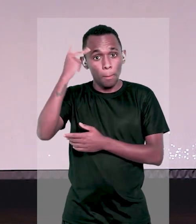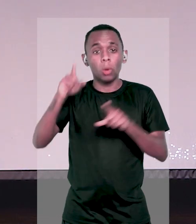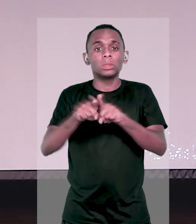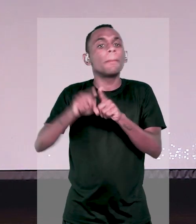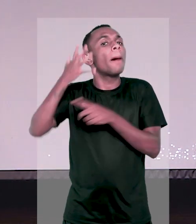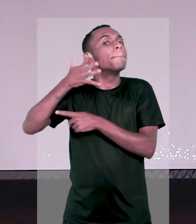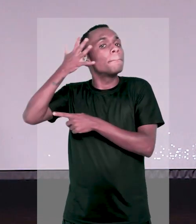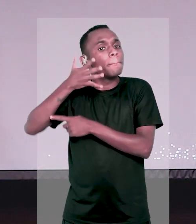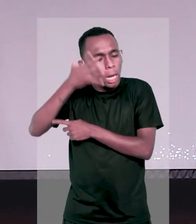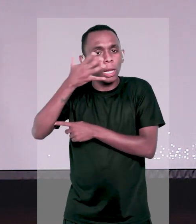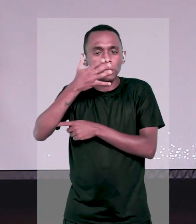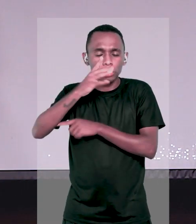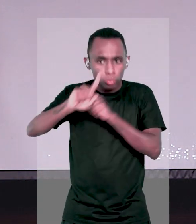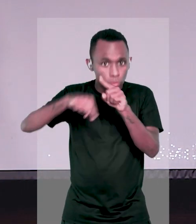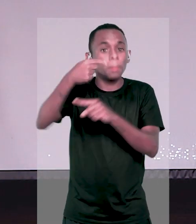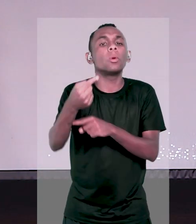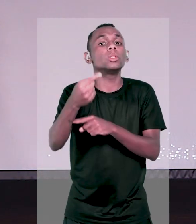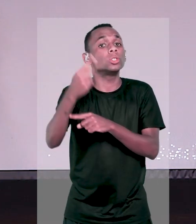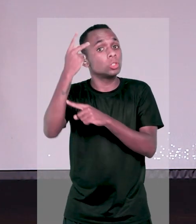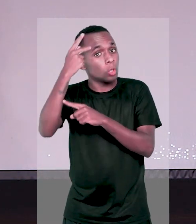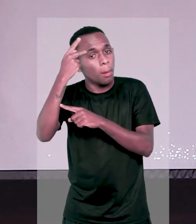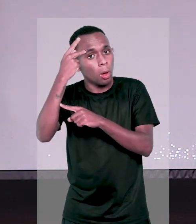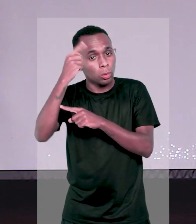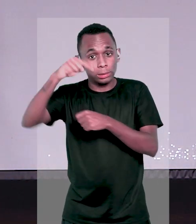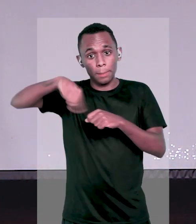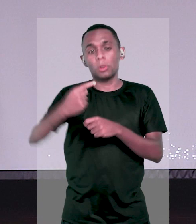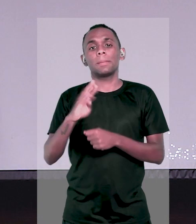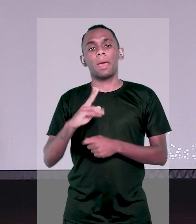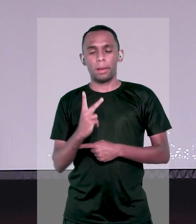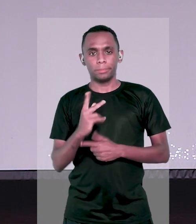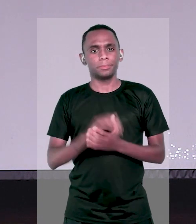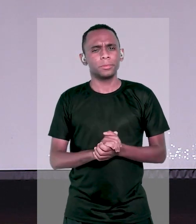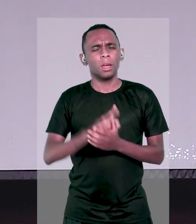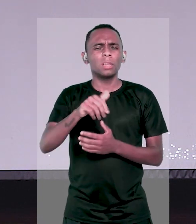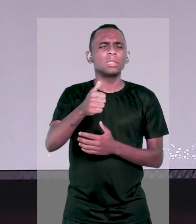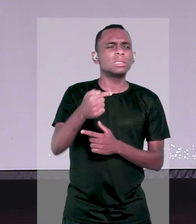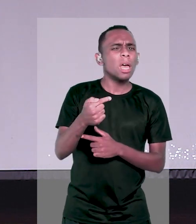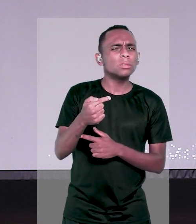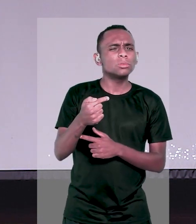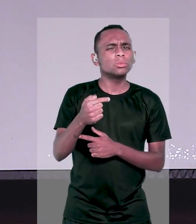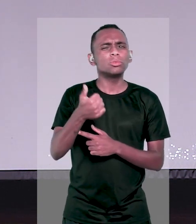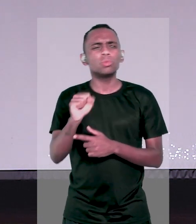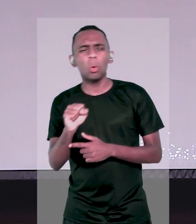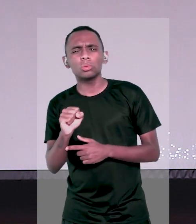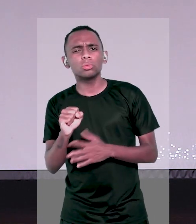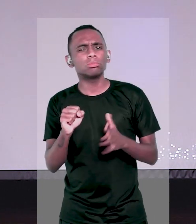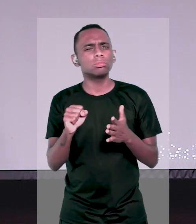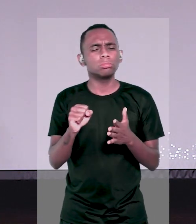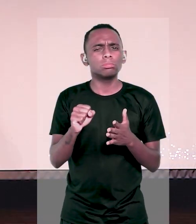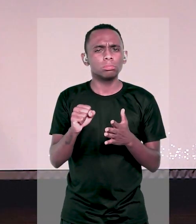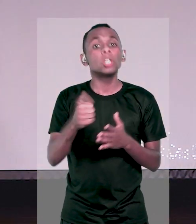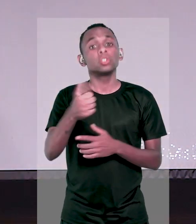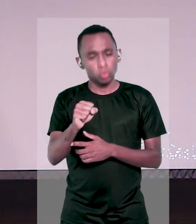patrocinado pelo SESC em São Paulo. E as palestras acontecem no dia anterior em São Paulo e no dia subsequente aqui. São